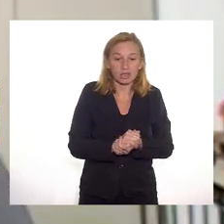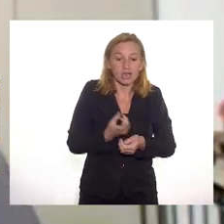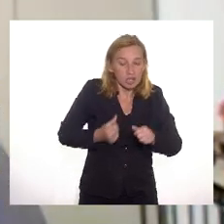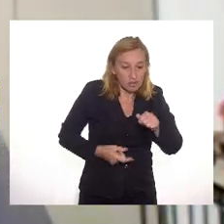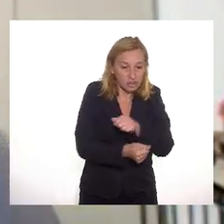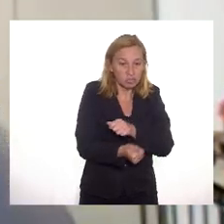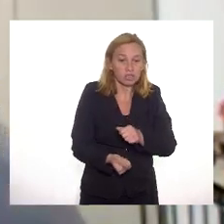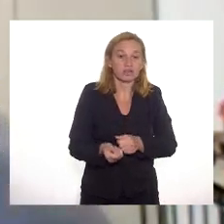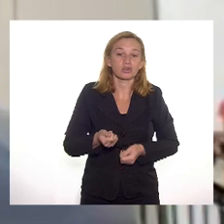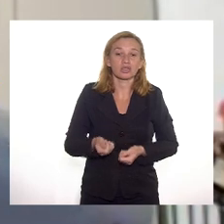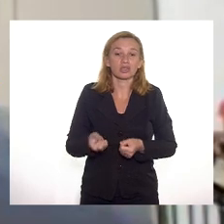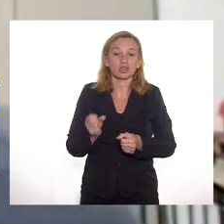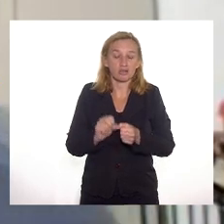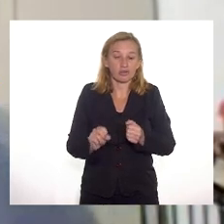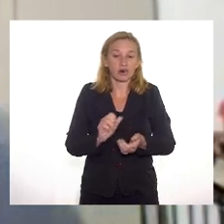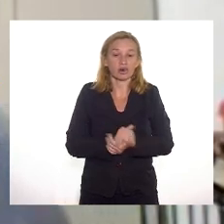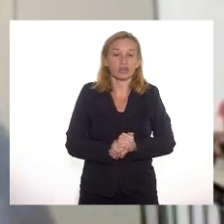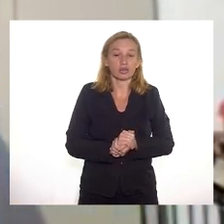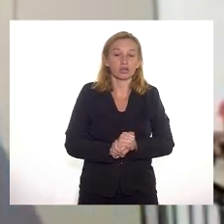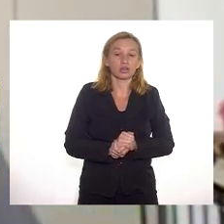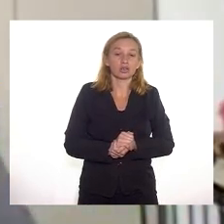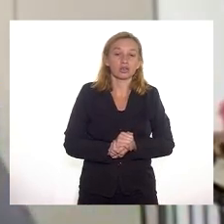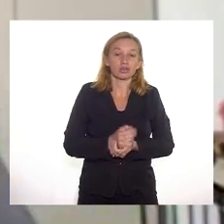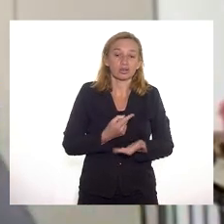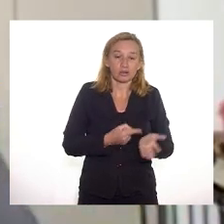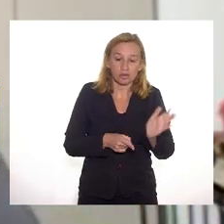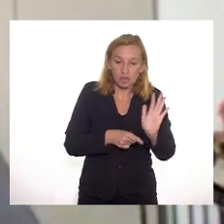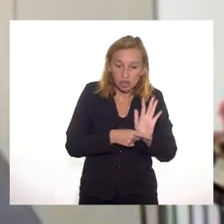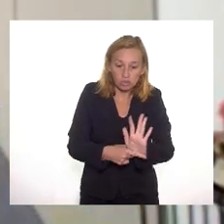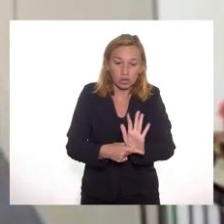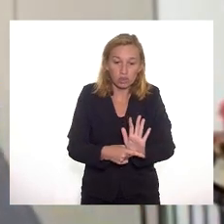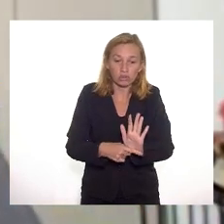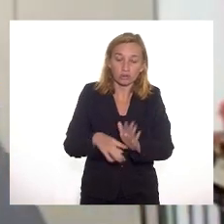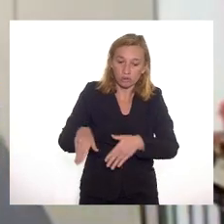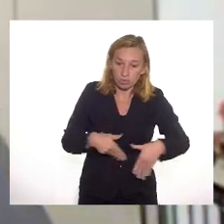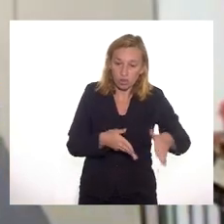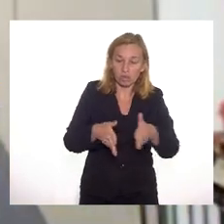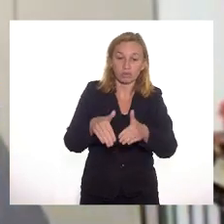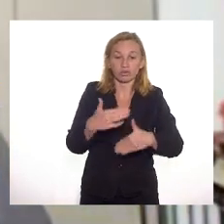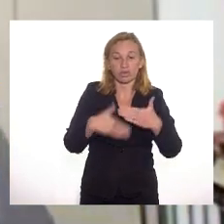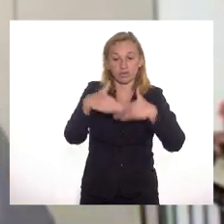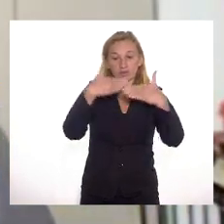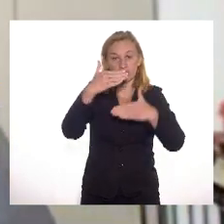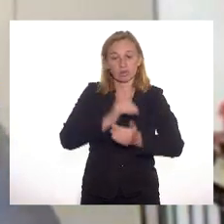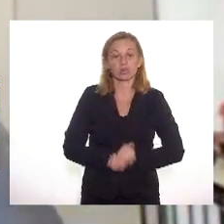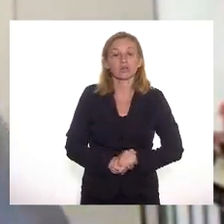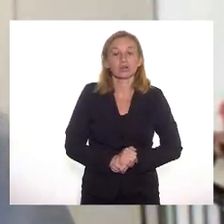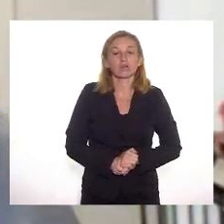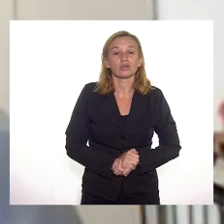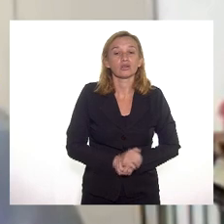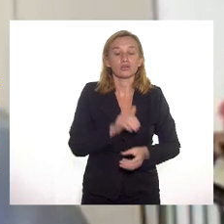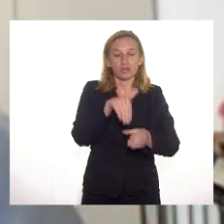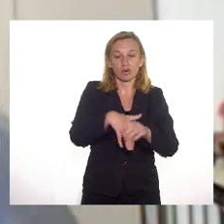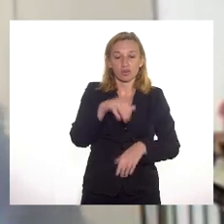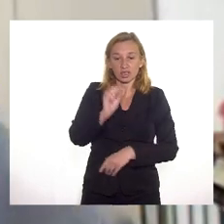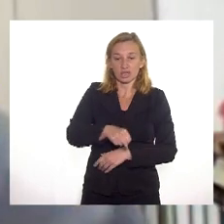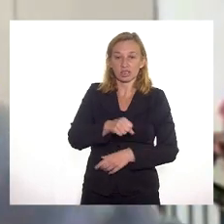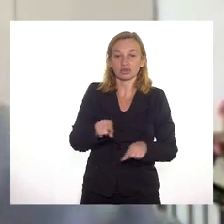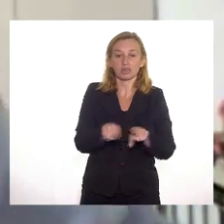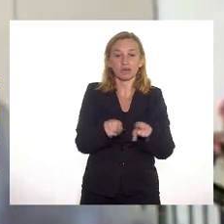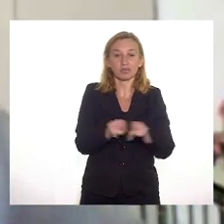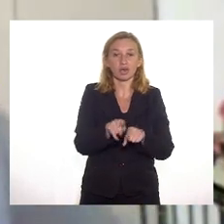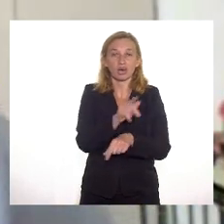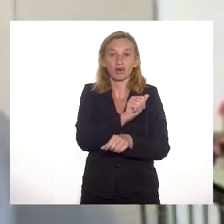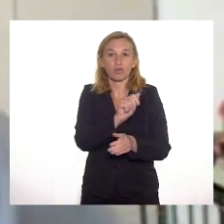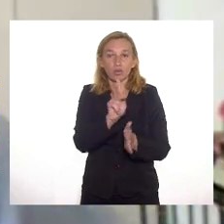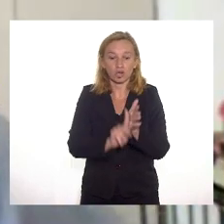investimentos sejam feitos, nos levando a um caminho de desenvolvimento. Então, a gente vota favorável também ao